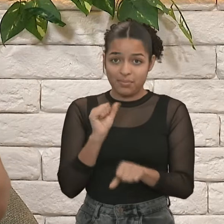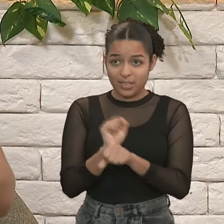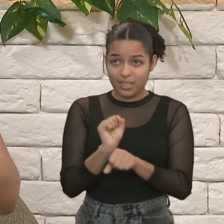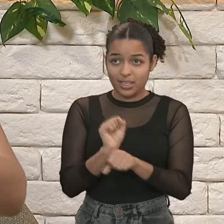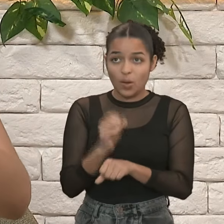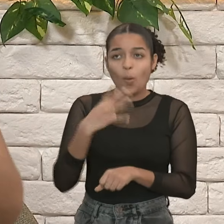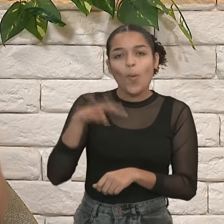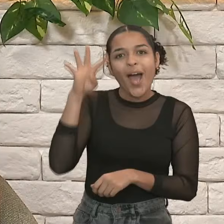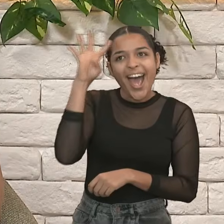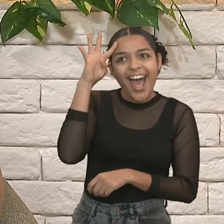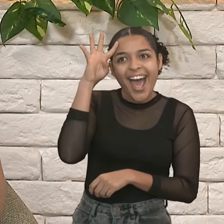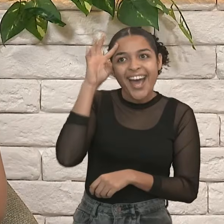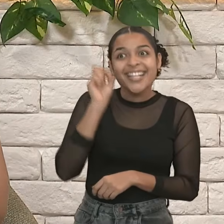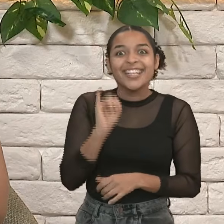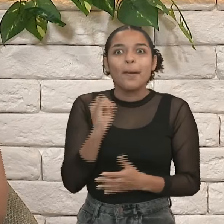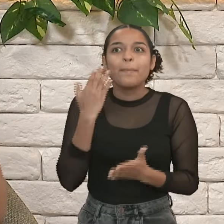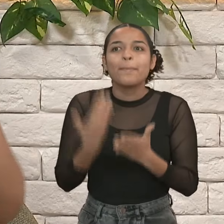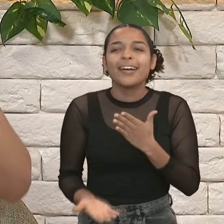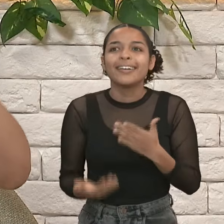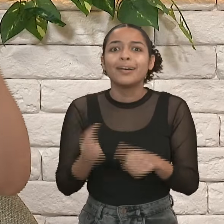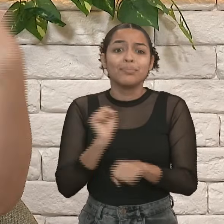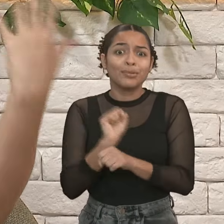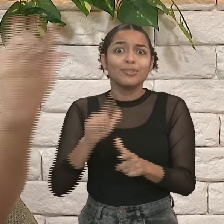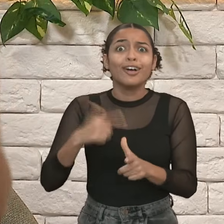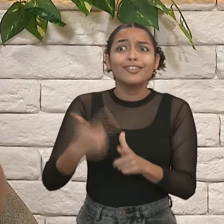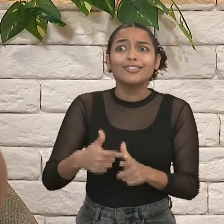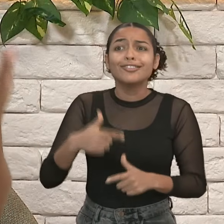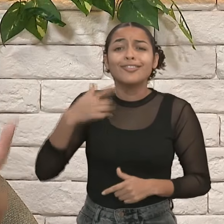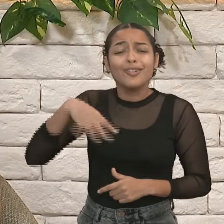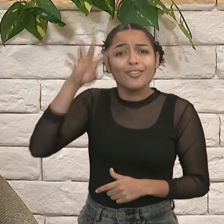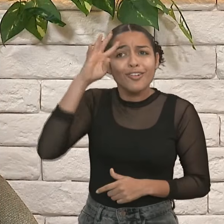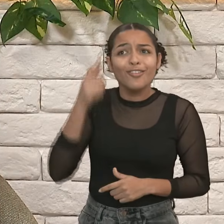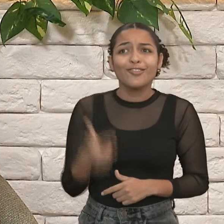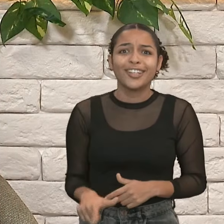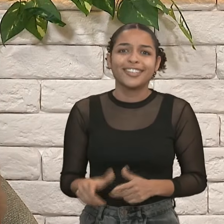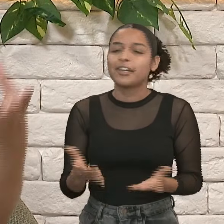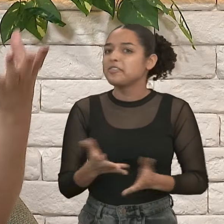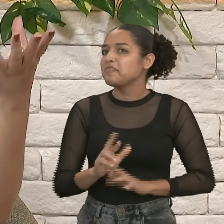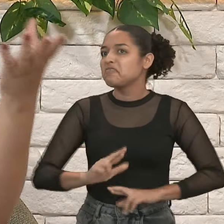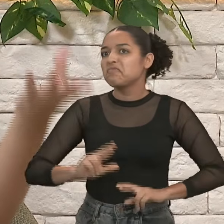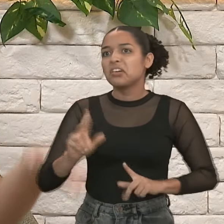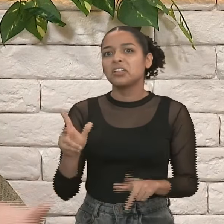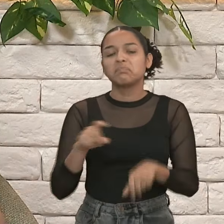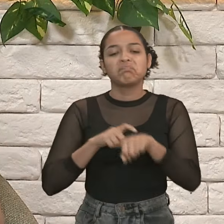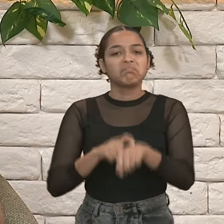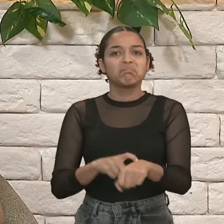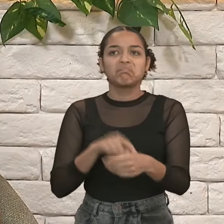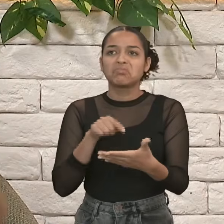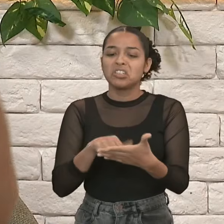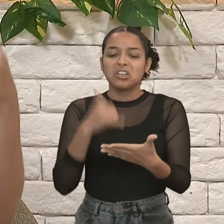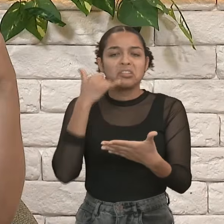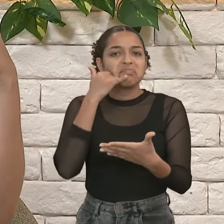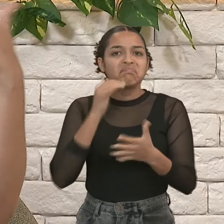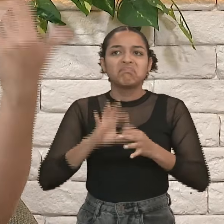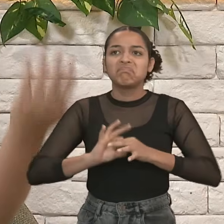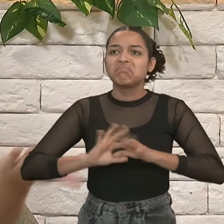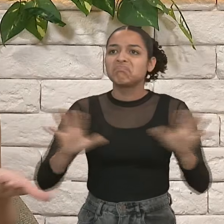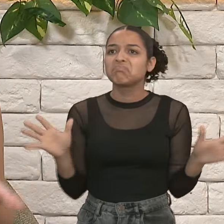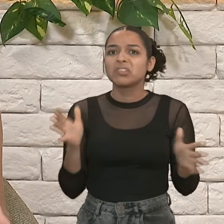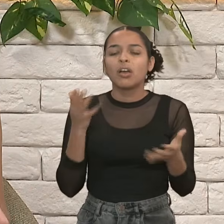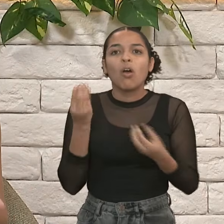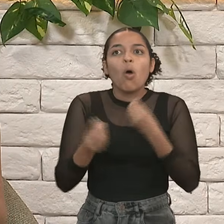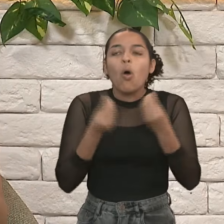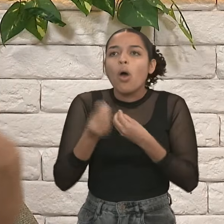quarta para ter de novo. Agora, não. Né? A gente tem tudo na mão a qualquer momento. Então, isso reduz o tempo da espera,